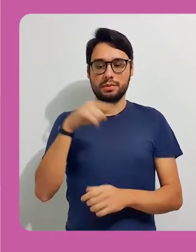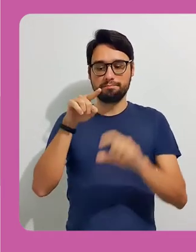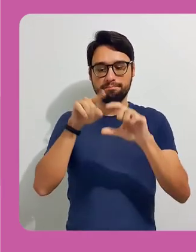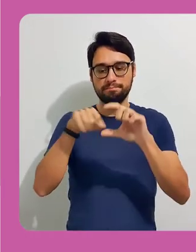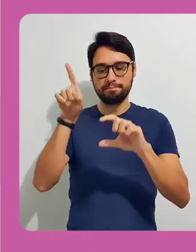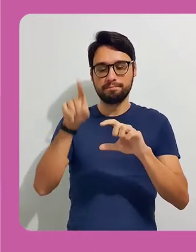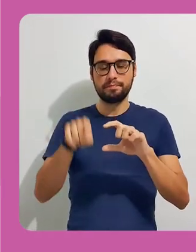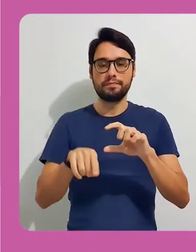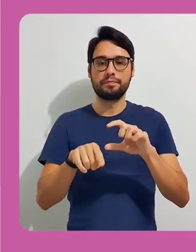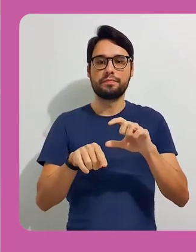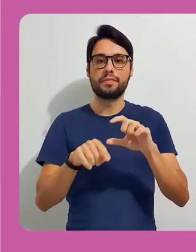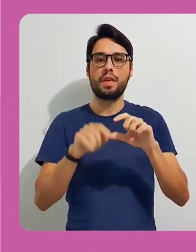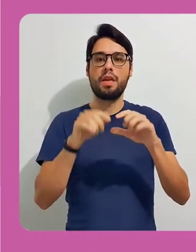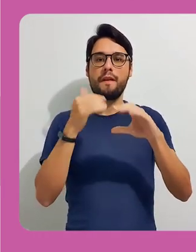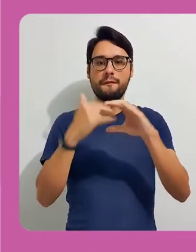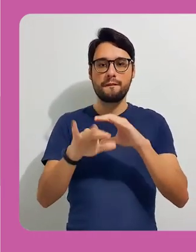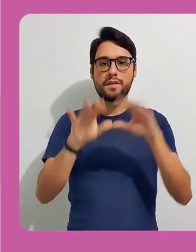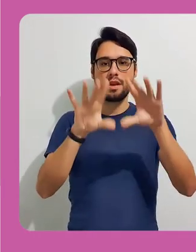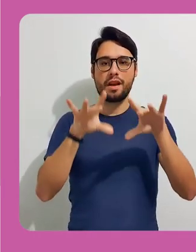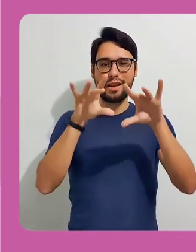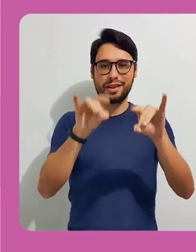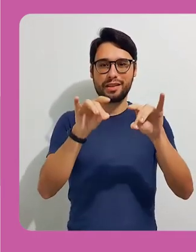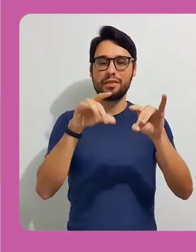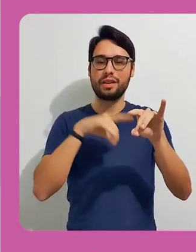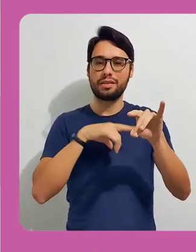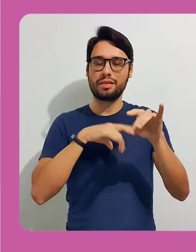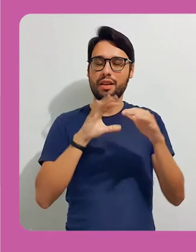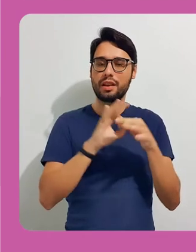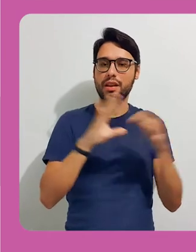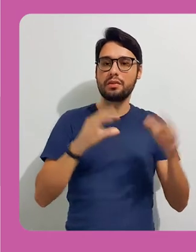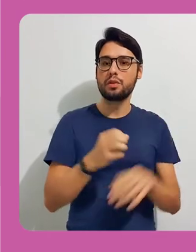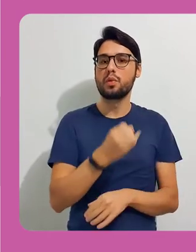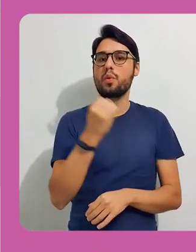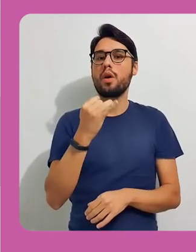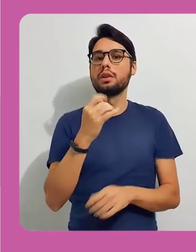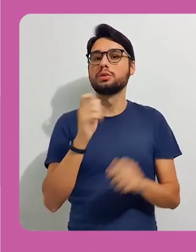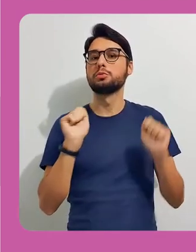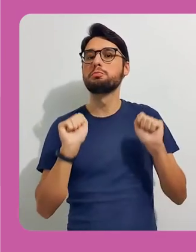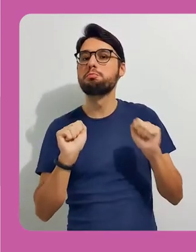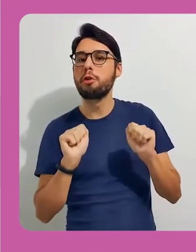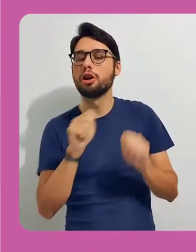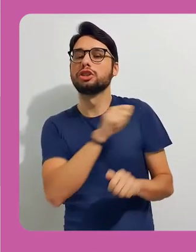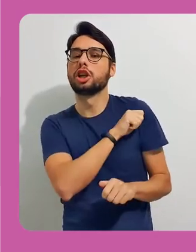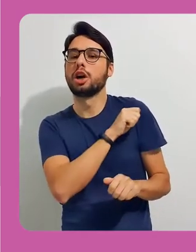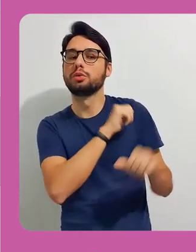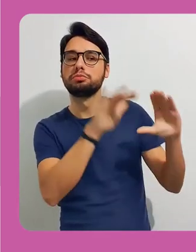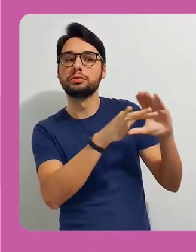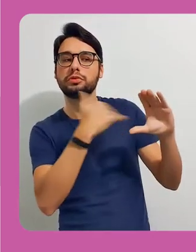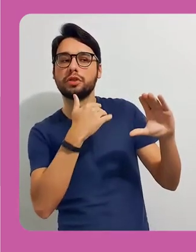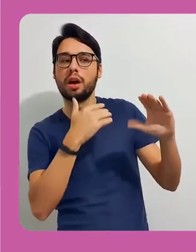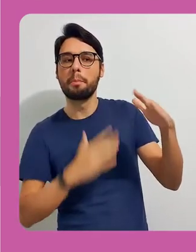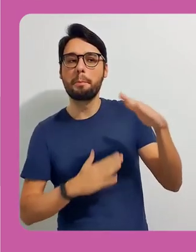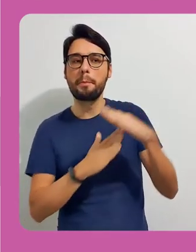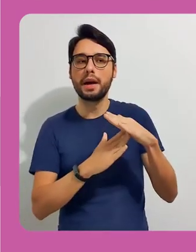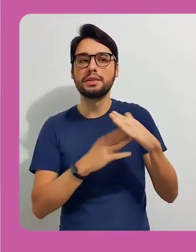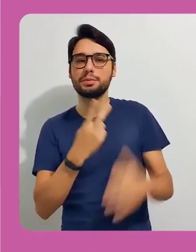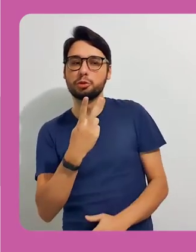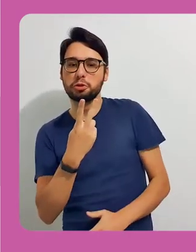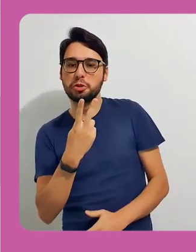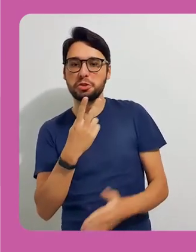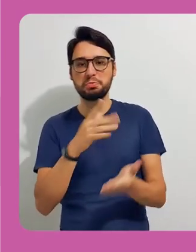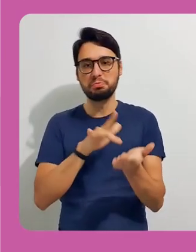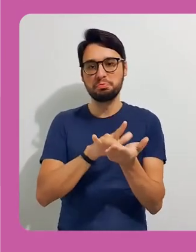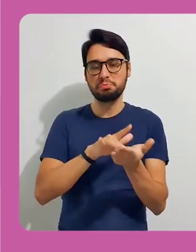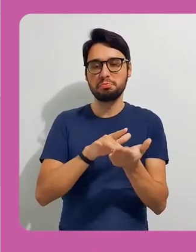quando você marca o envio de arquivos ele libera essas duas opções que a quantidade de arquivos que o aluno pode enviar tá ok